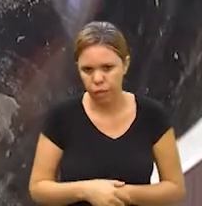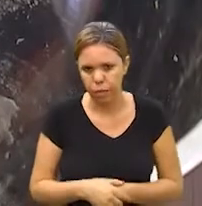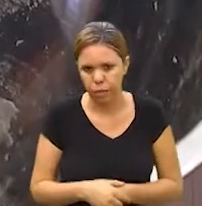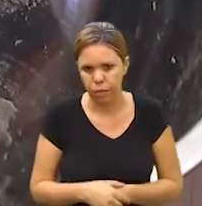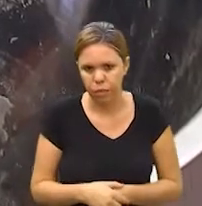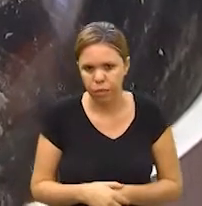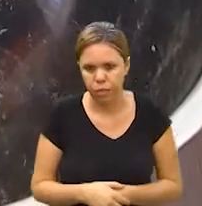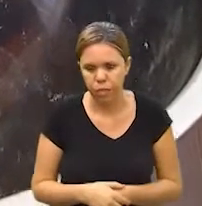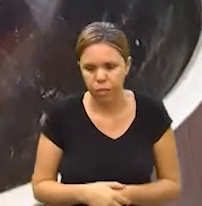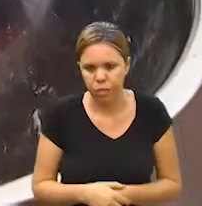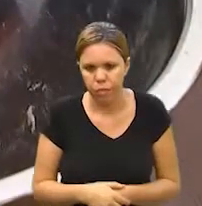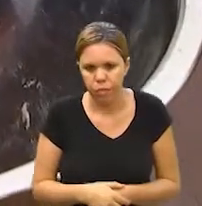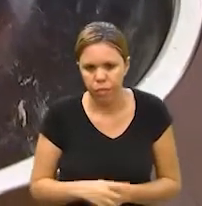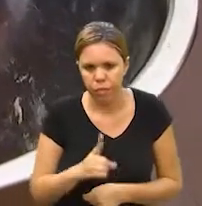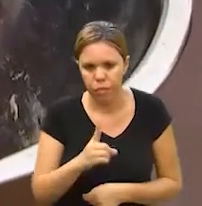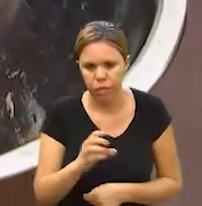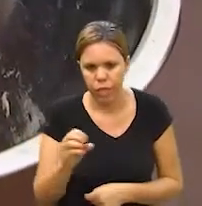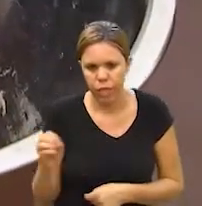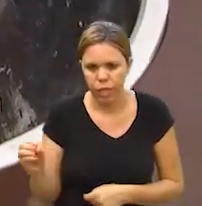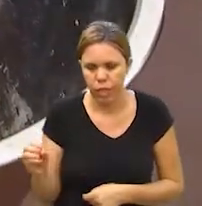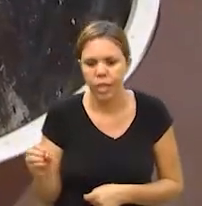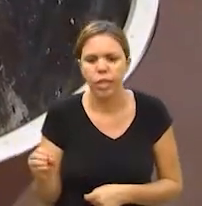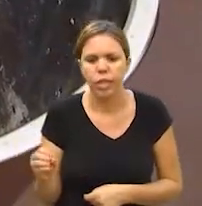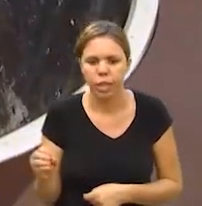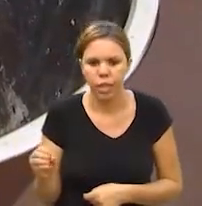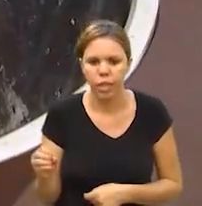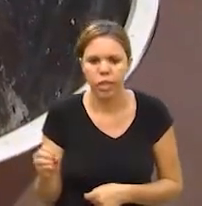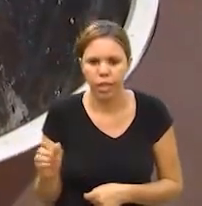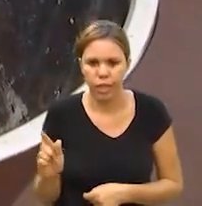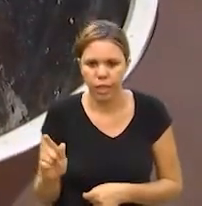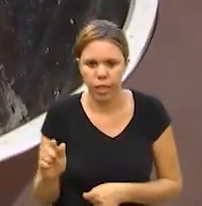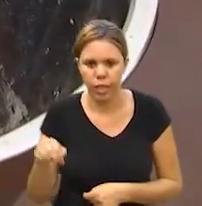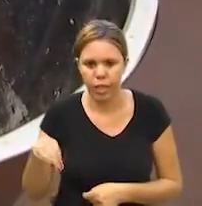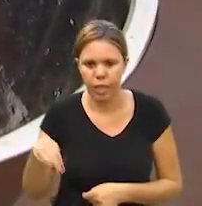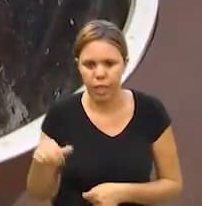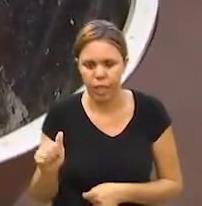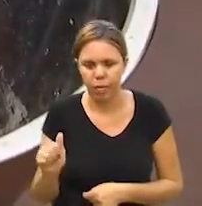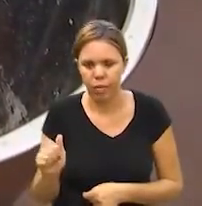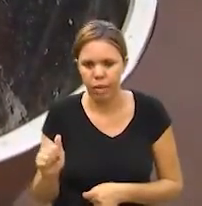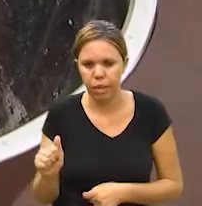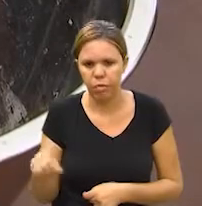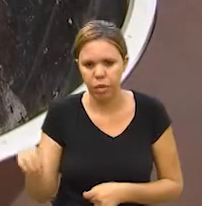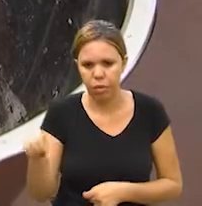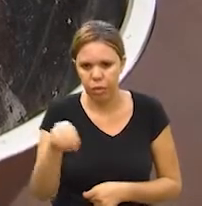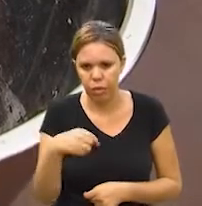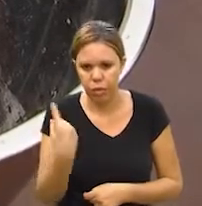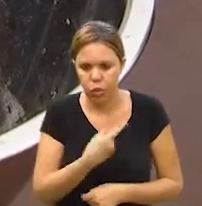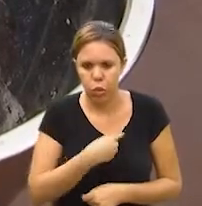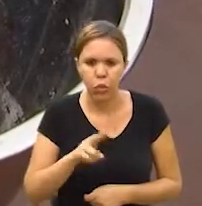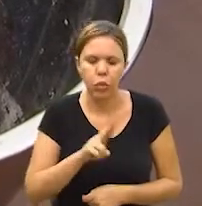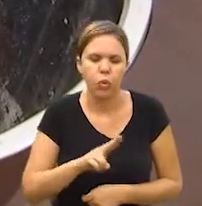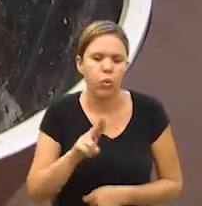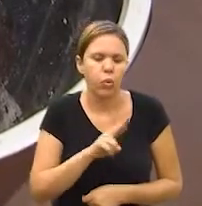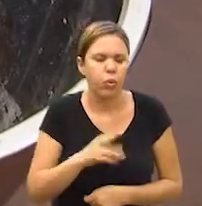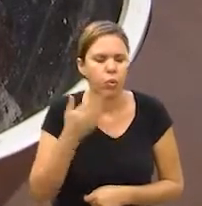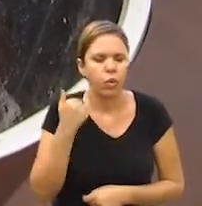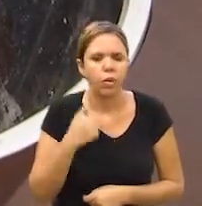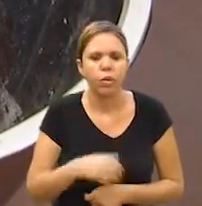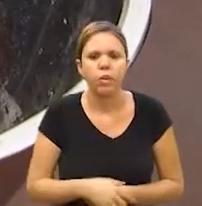Que no caso são 100 gramas de fermento para os 500 gramas de farinha que nós usamos. Tá.